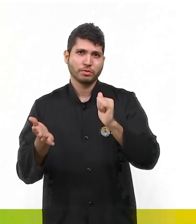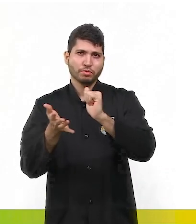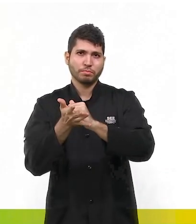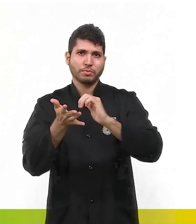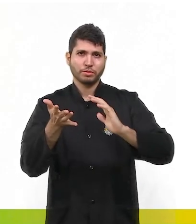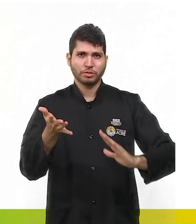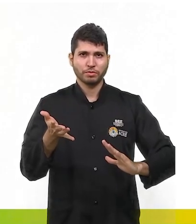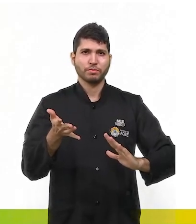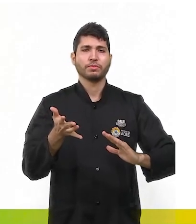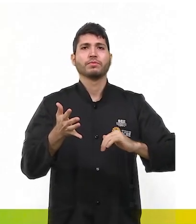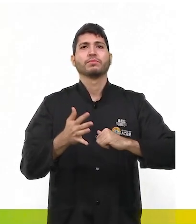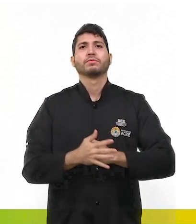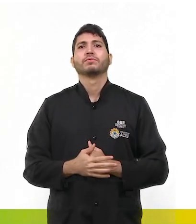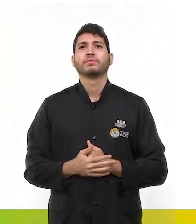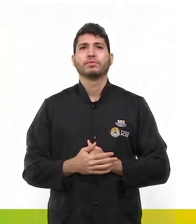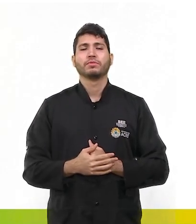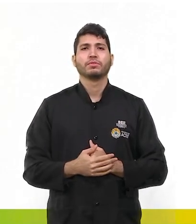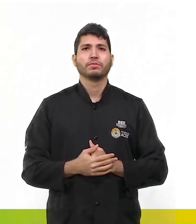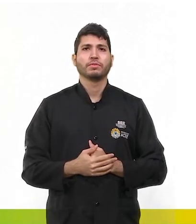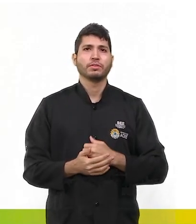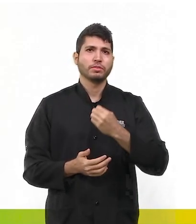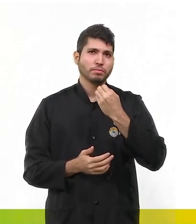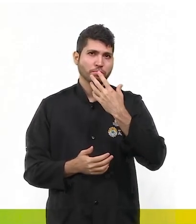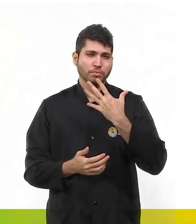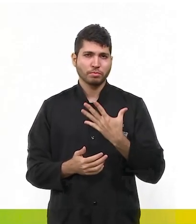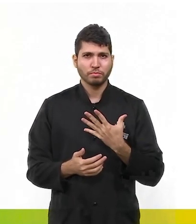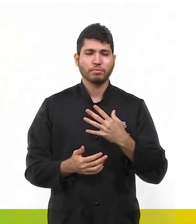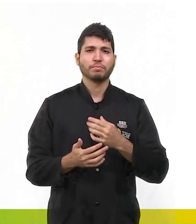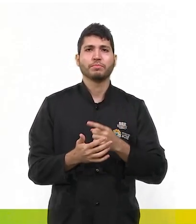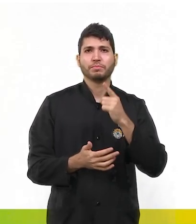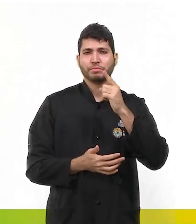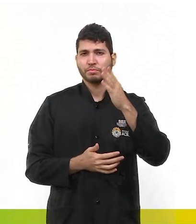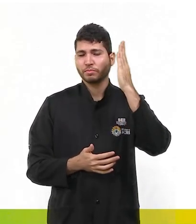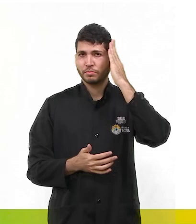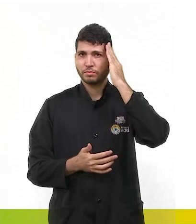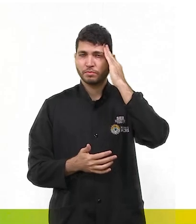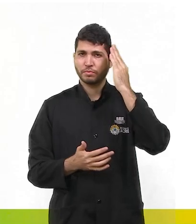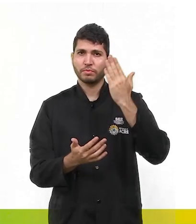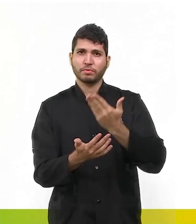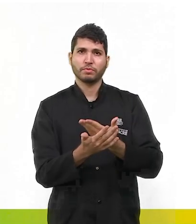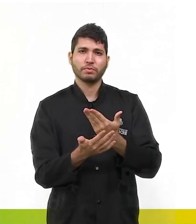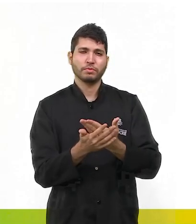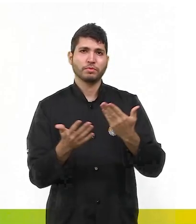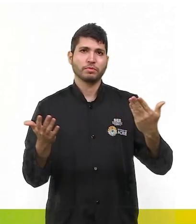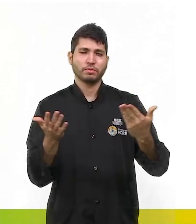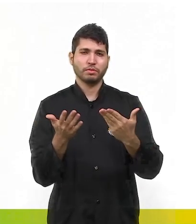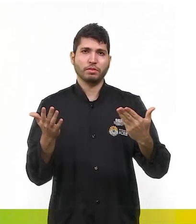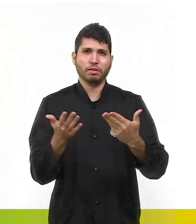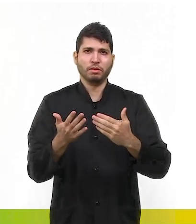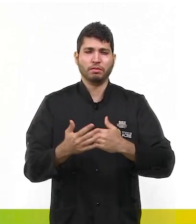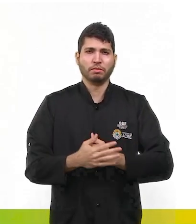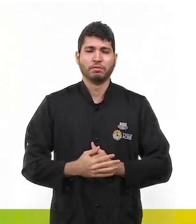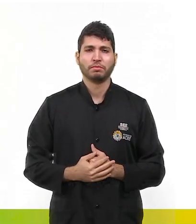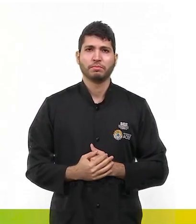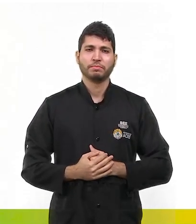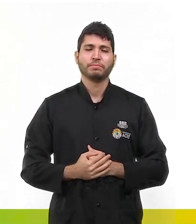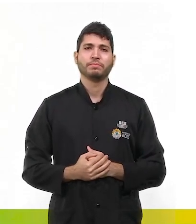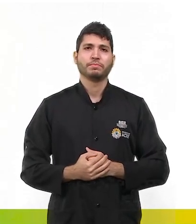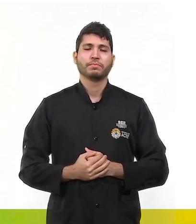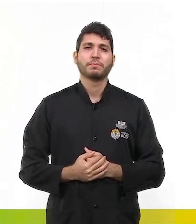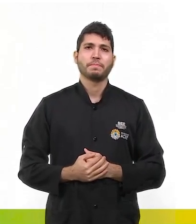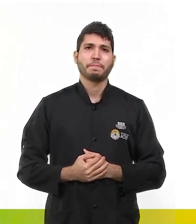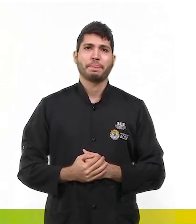vai nos ajudar para a gente entender o que foi a nossa aula de hoje e praticar um pouco do que